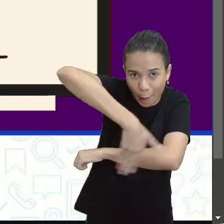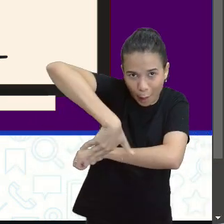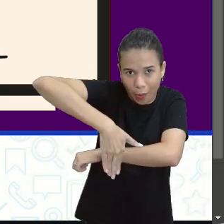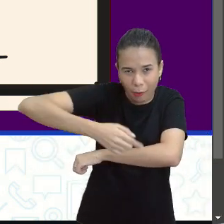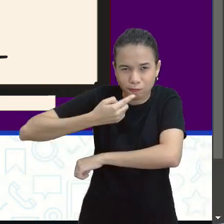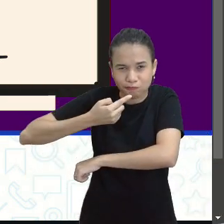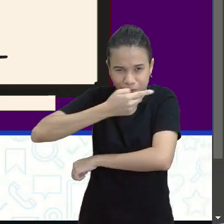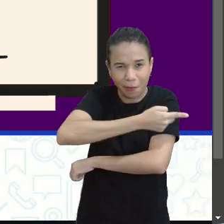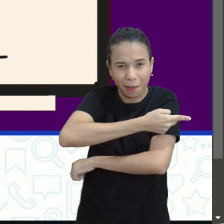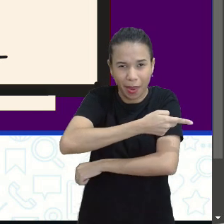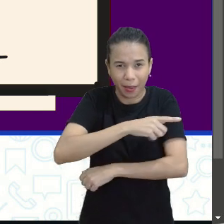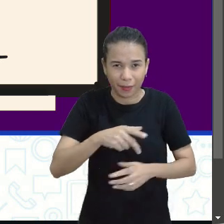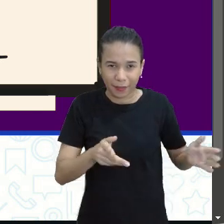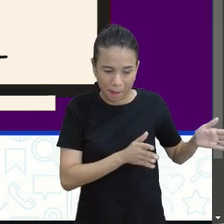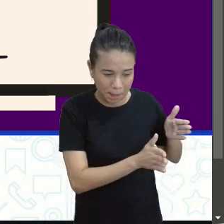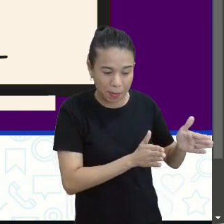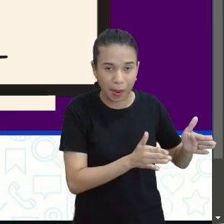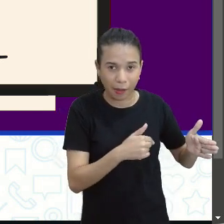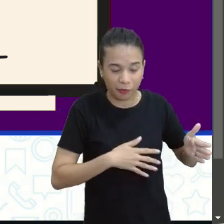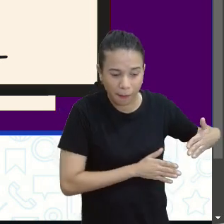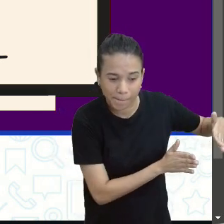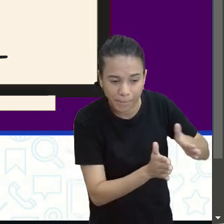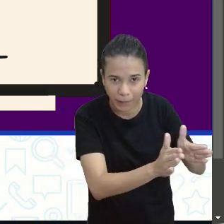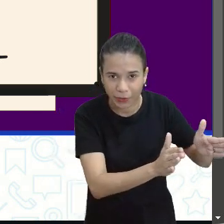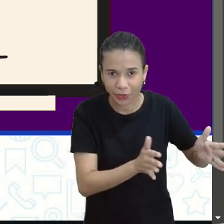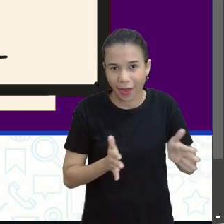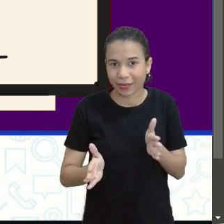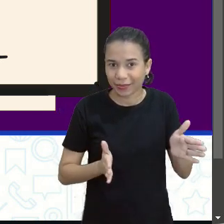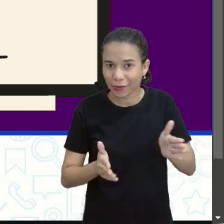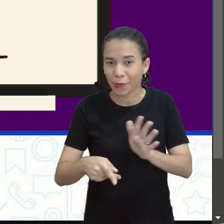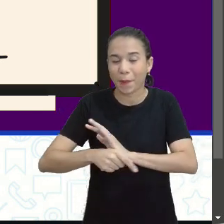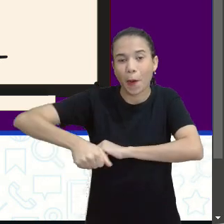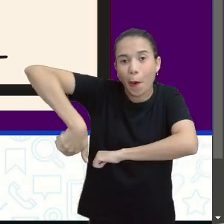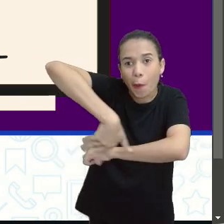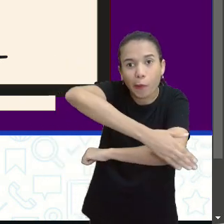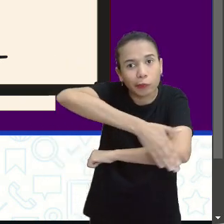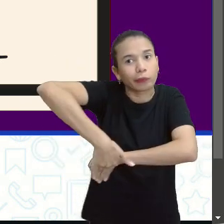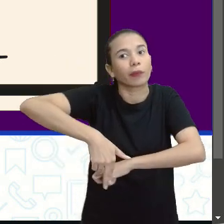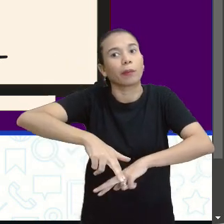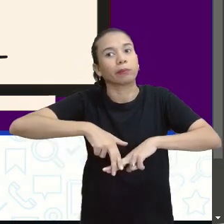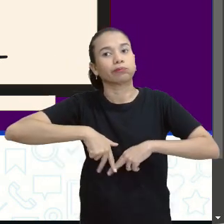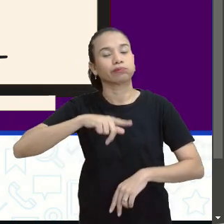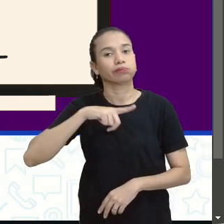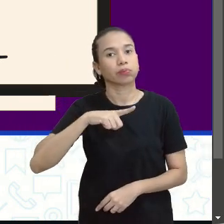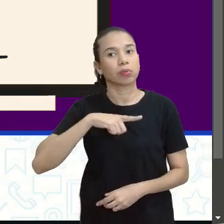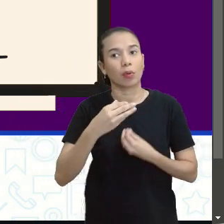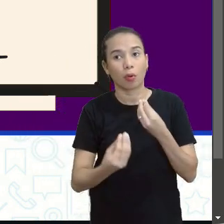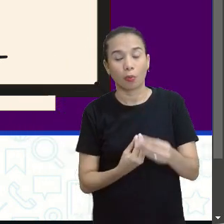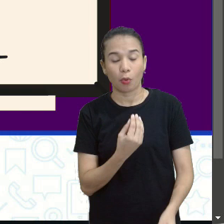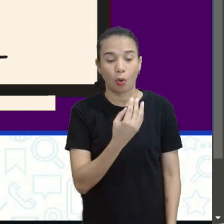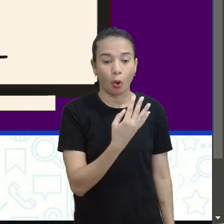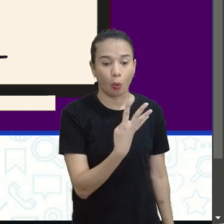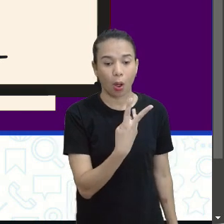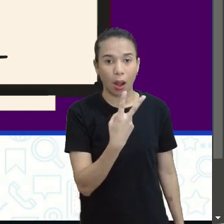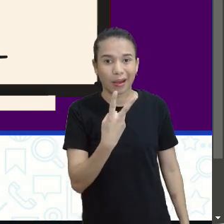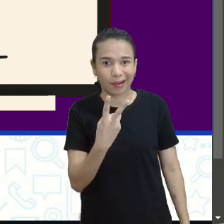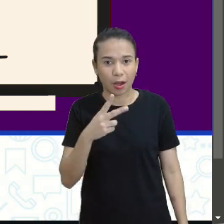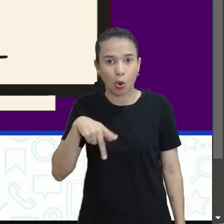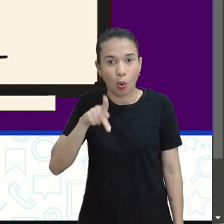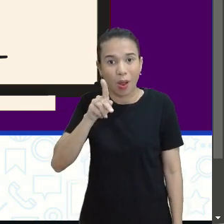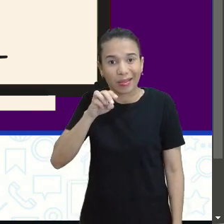as maratonas, né, que acontecem, que os atletas e as atletas percorrem 42